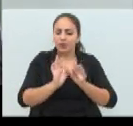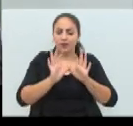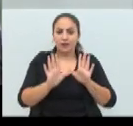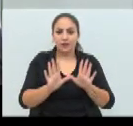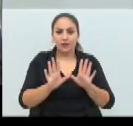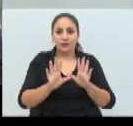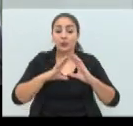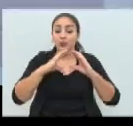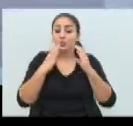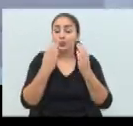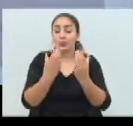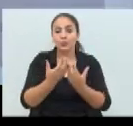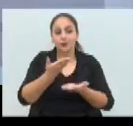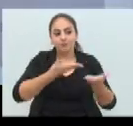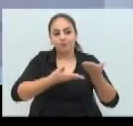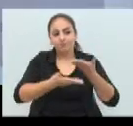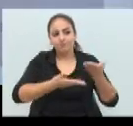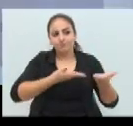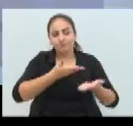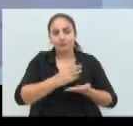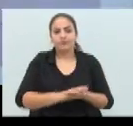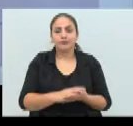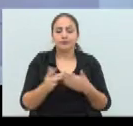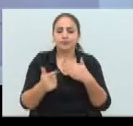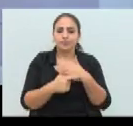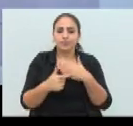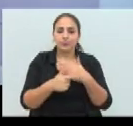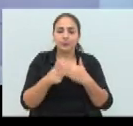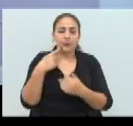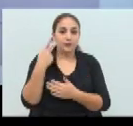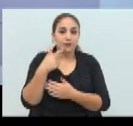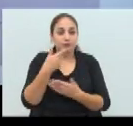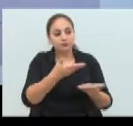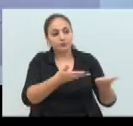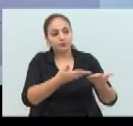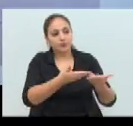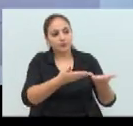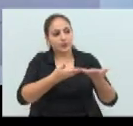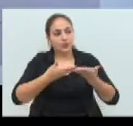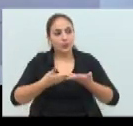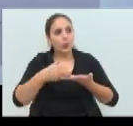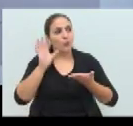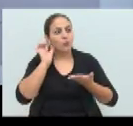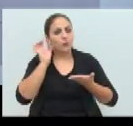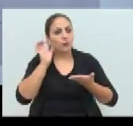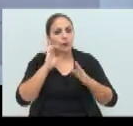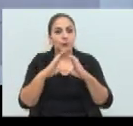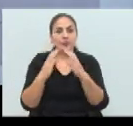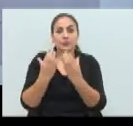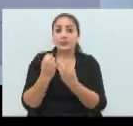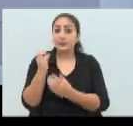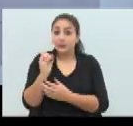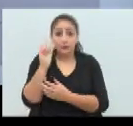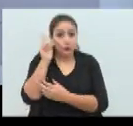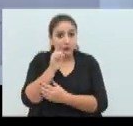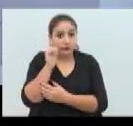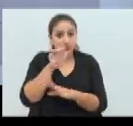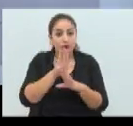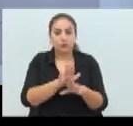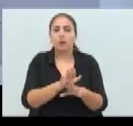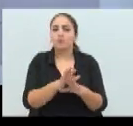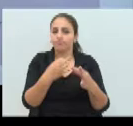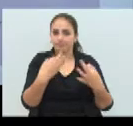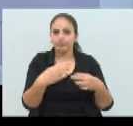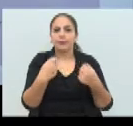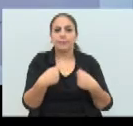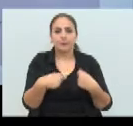toda a comunidade. O papel do vereador é estar com as portas abertas, ouvindo a comunidade. E se puder ajudar, com certeza tem que se